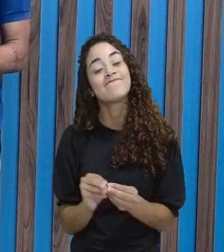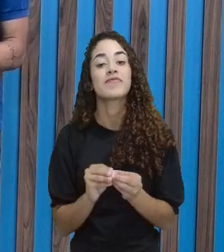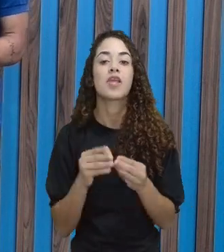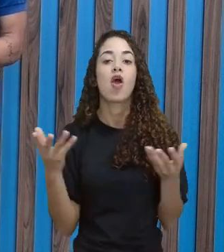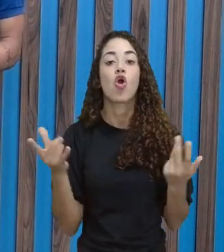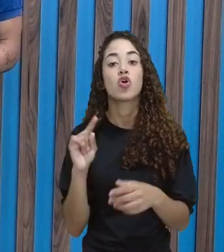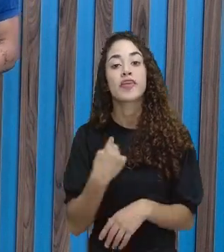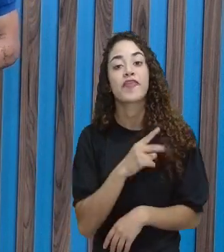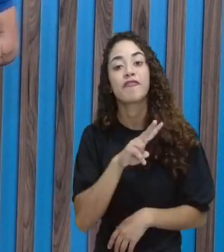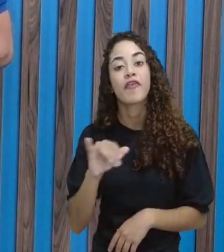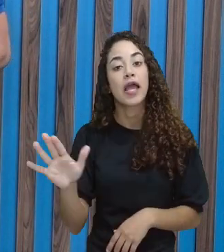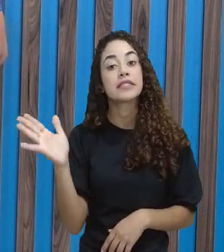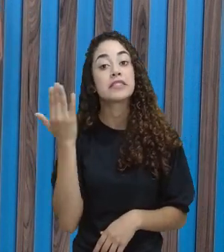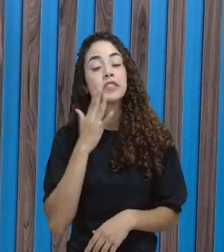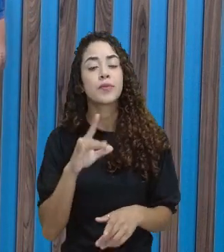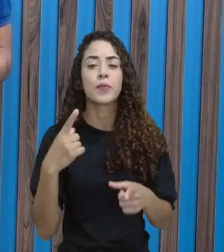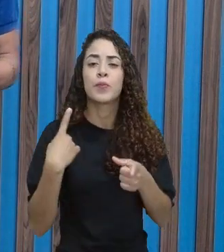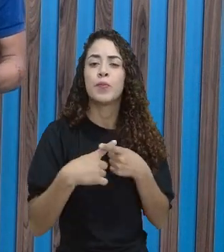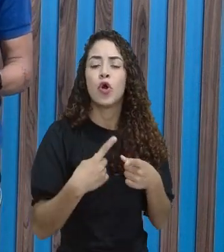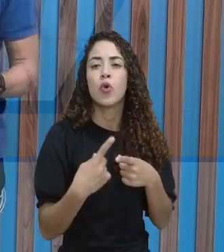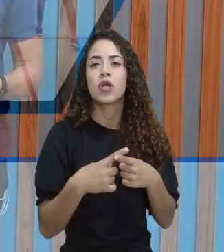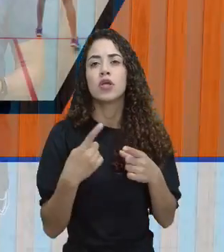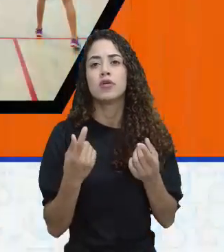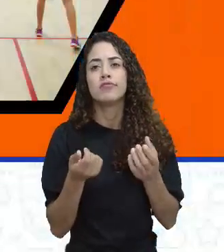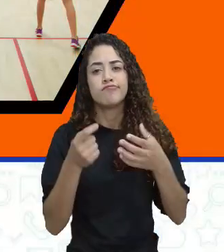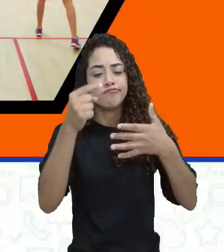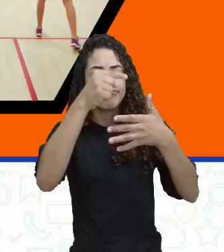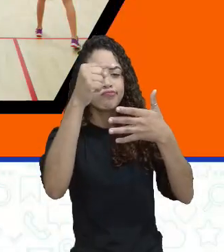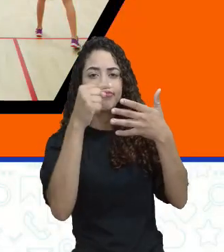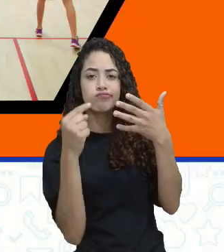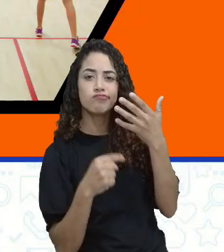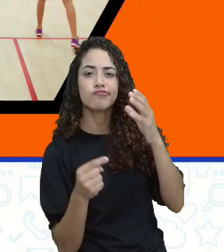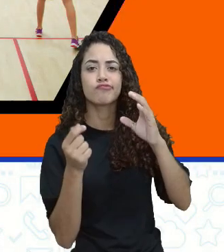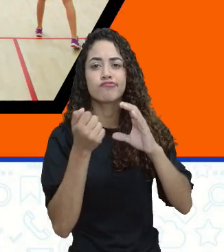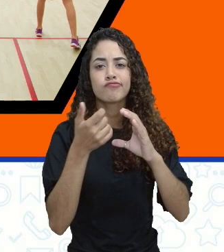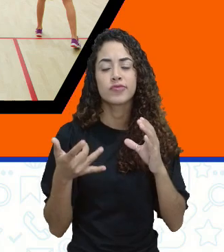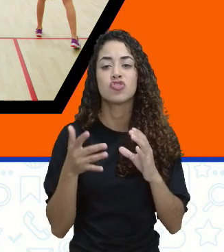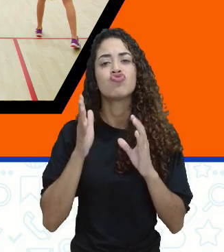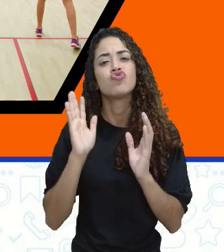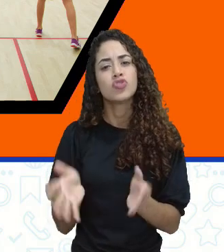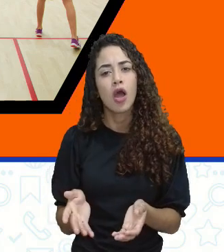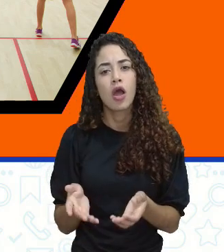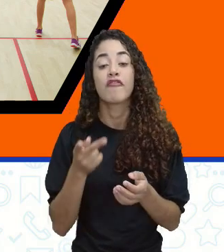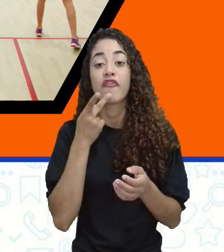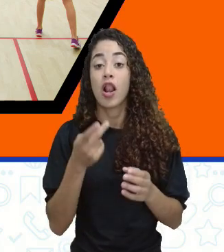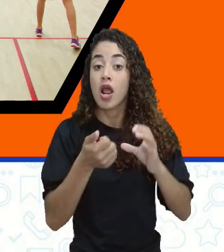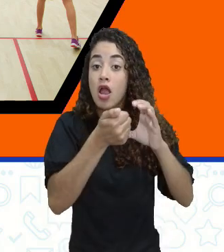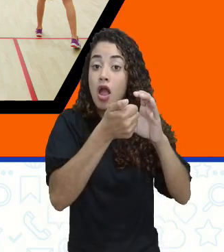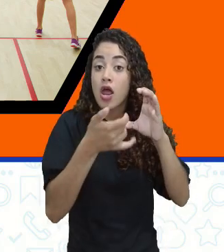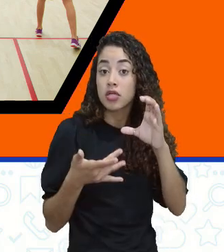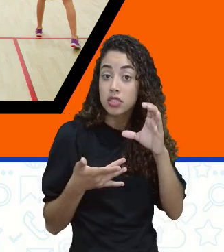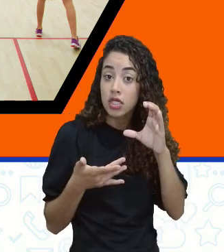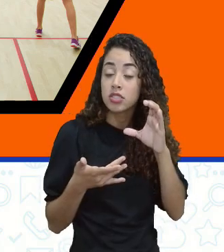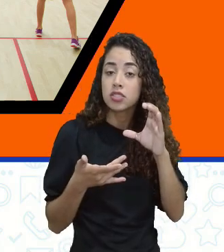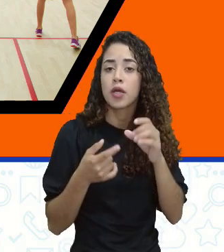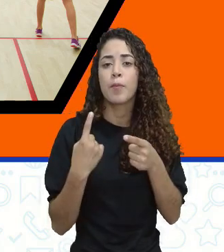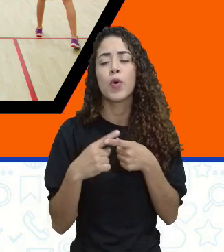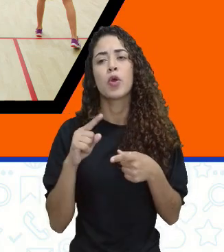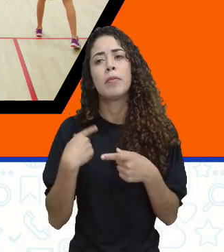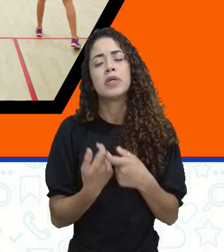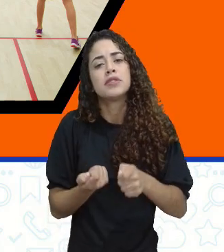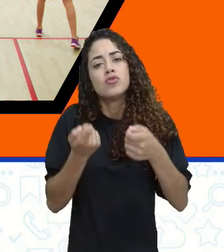gente vai entender o porquê dessas classificações, né? Se eu já disse como é que se caracteriza, por que eu preciso